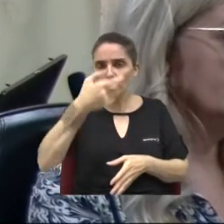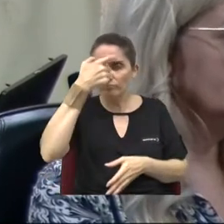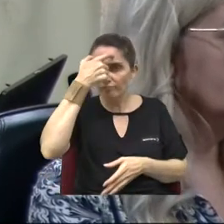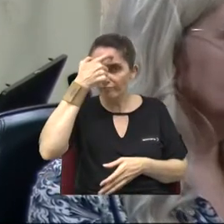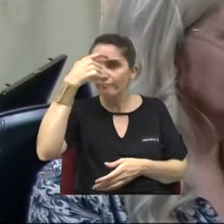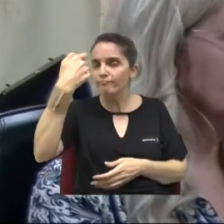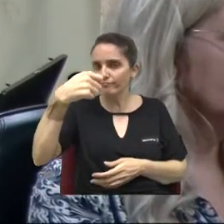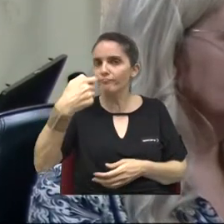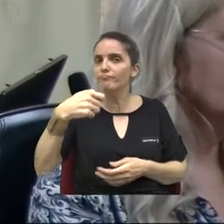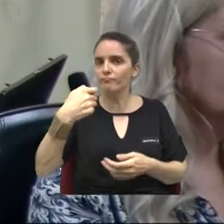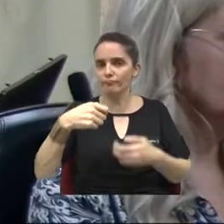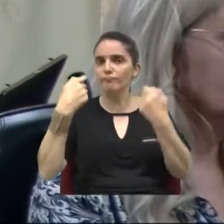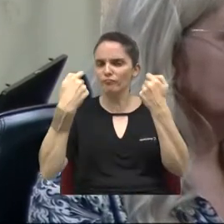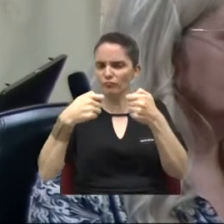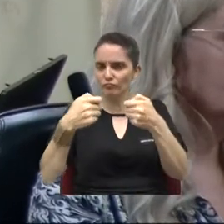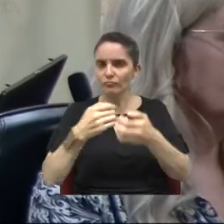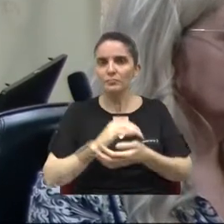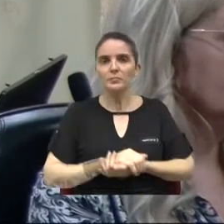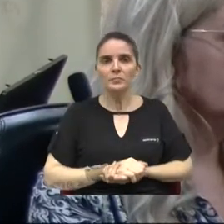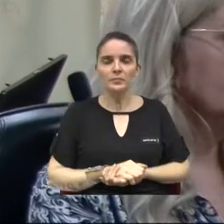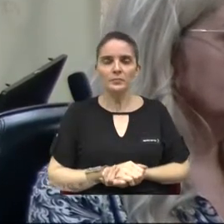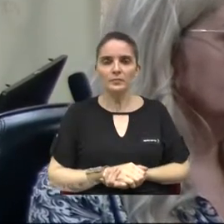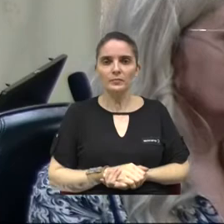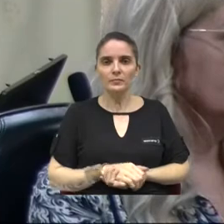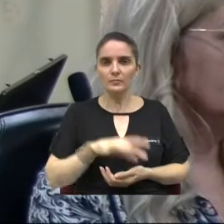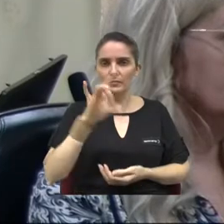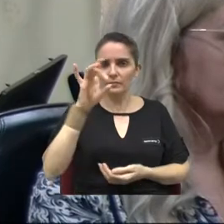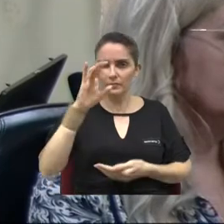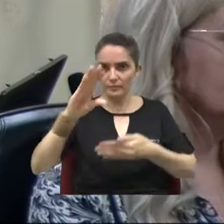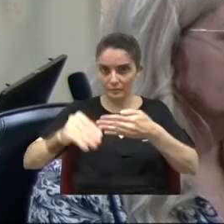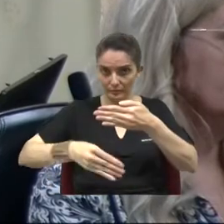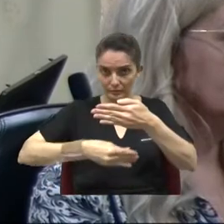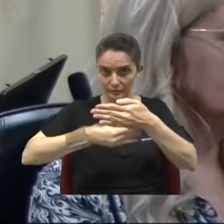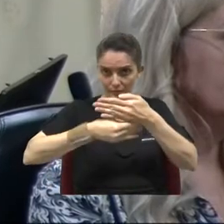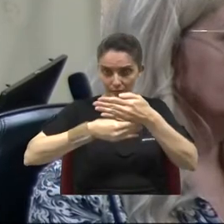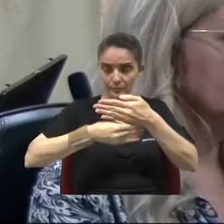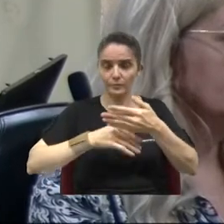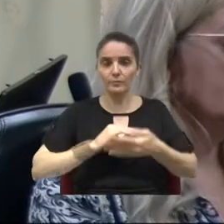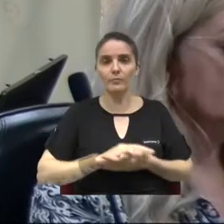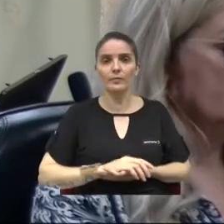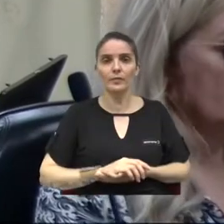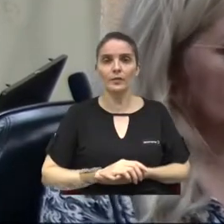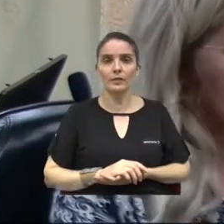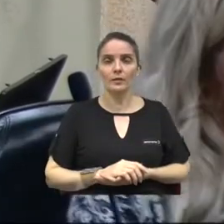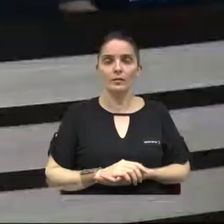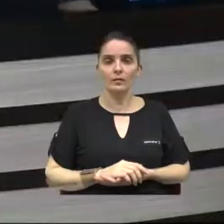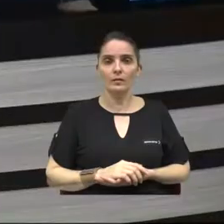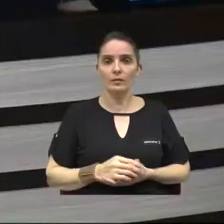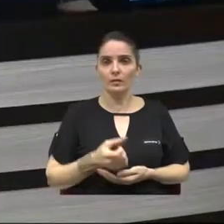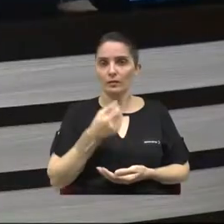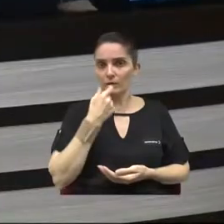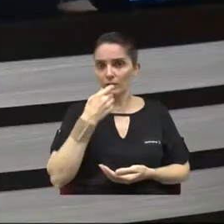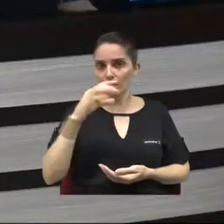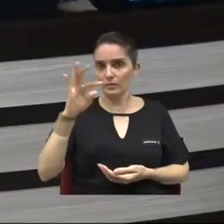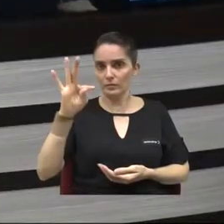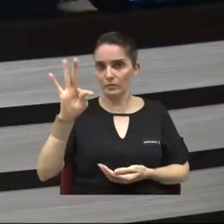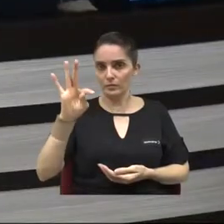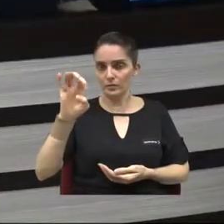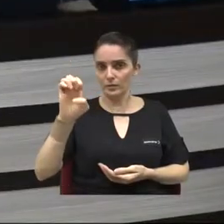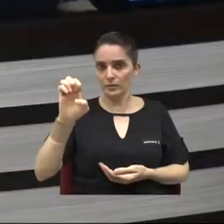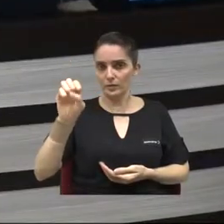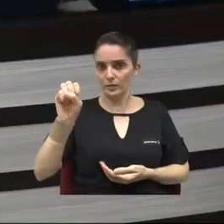conscientizar. Desejo a parte? Sim. Só complementar com esse, que além da testosterona propriamente dita, que tem